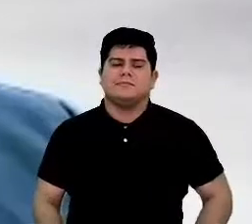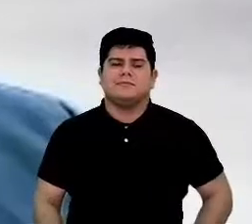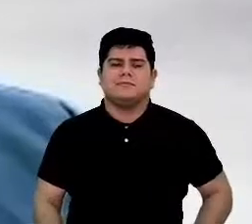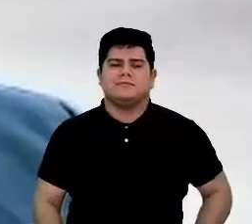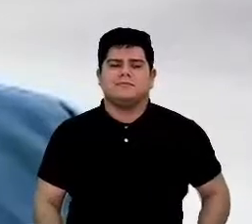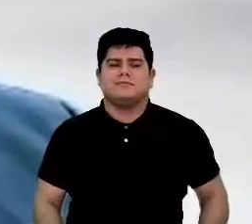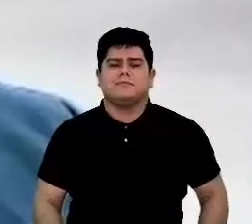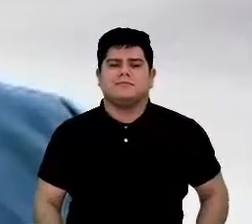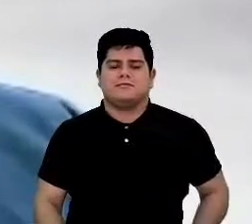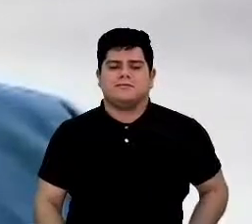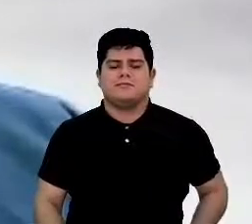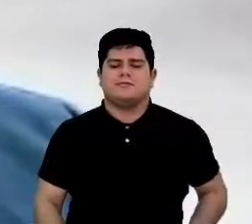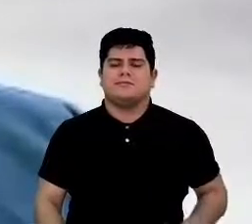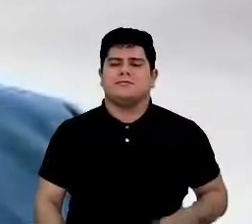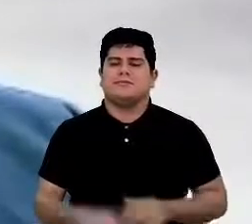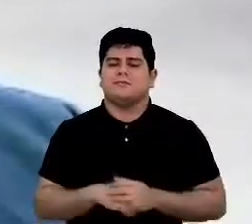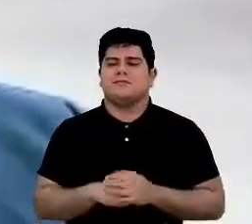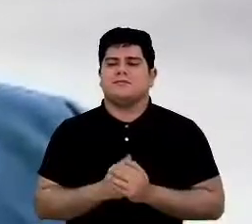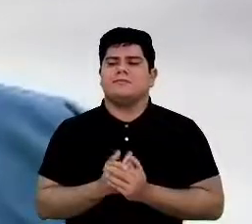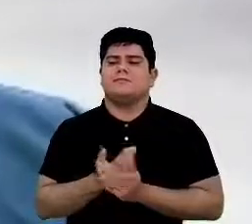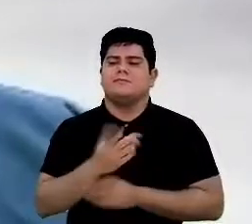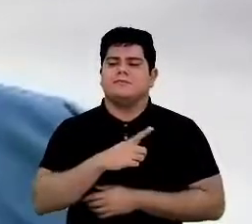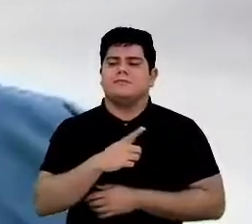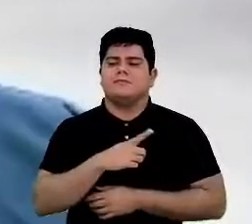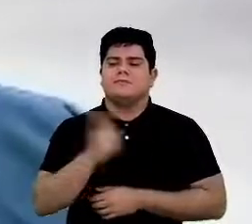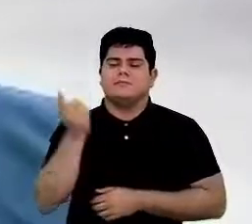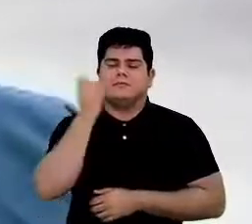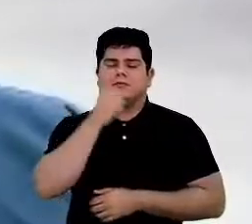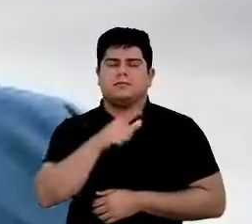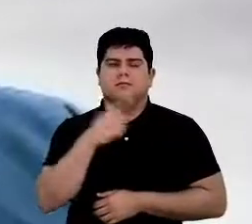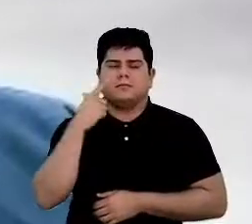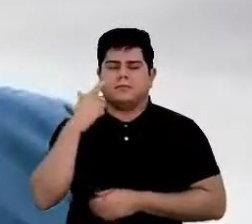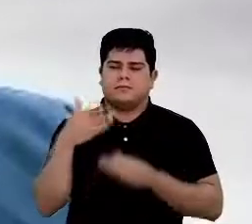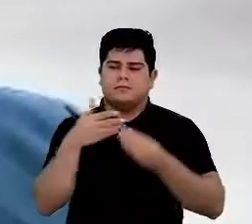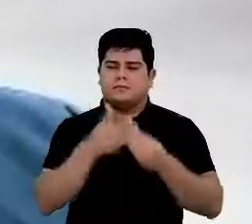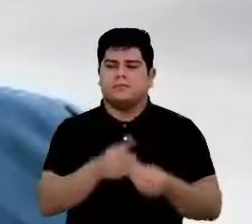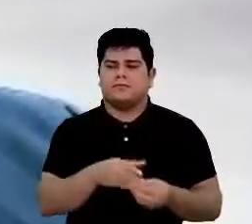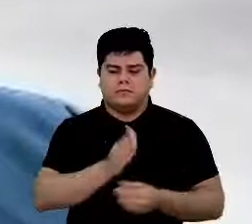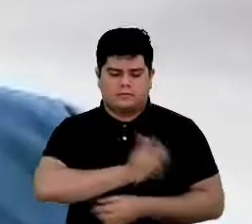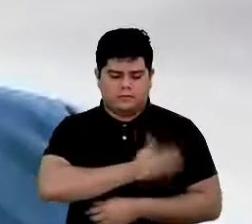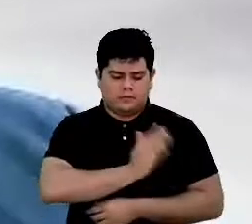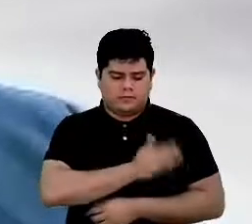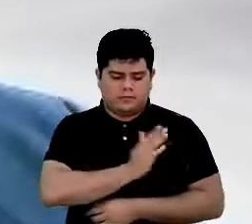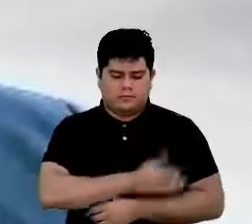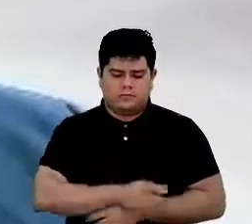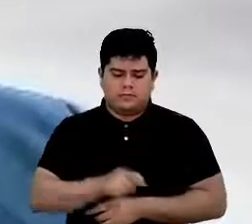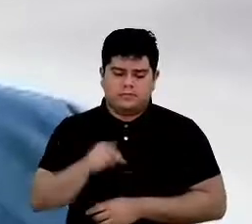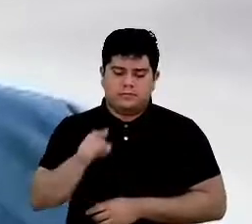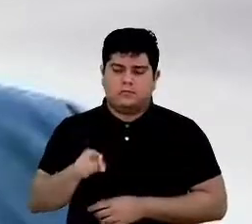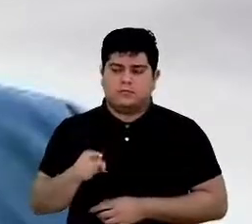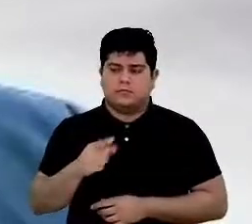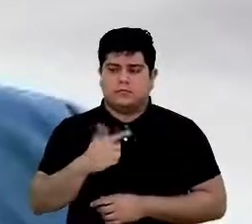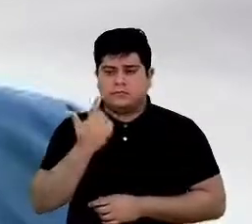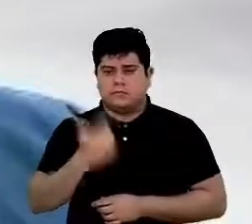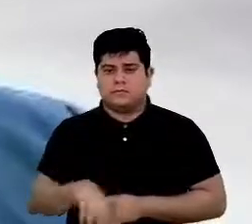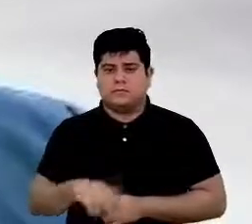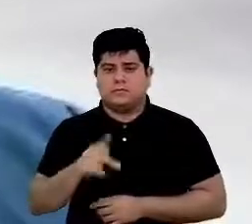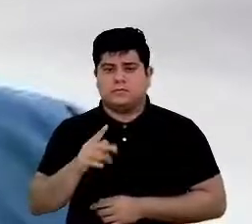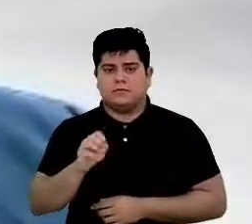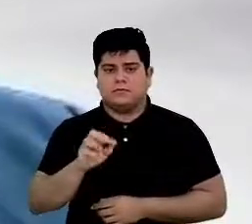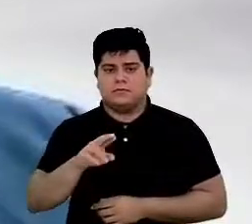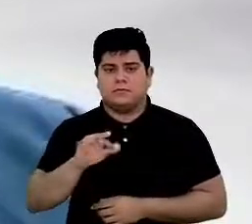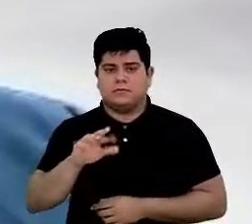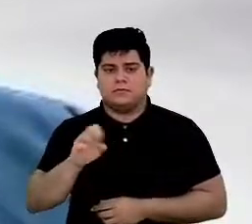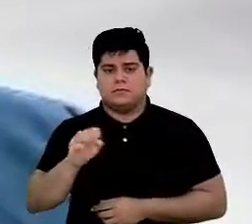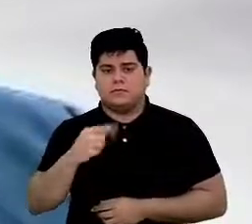grupo multidisciplinar, a gente tem conseguido levar a cardiologia nuclear além da perfusão e ajudado no manejo